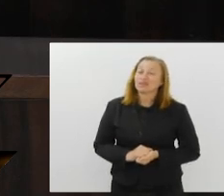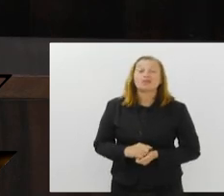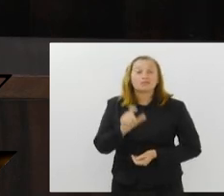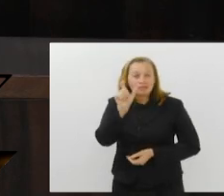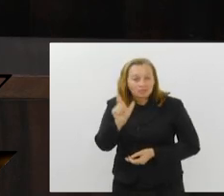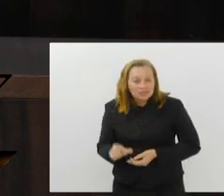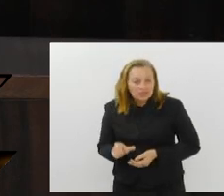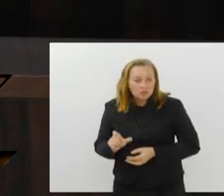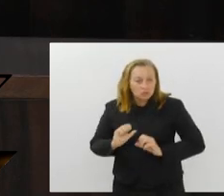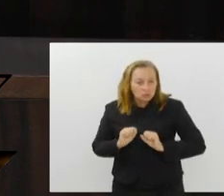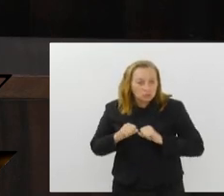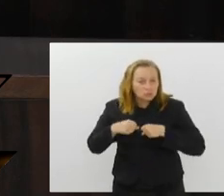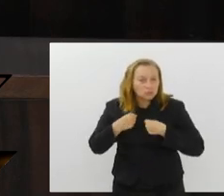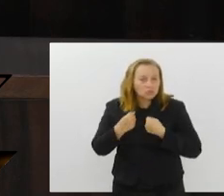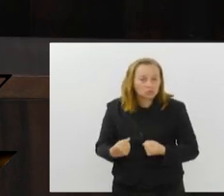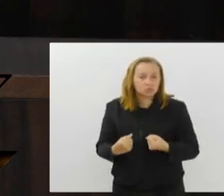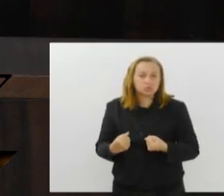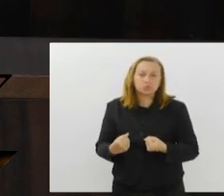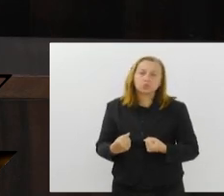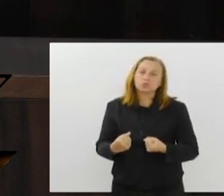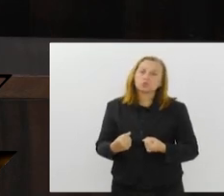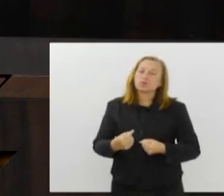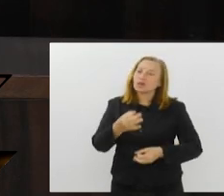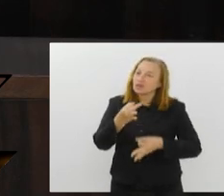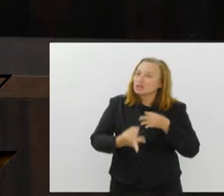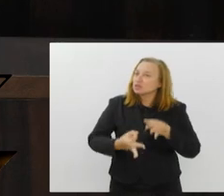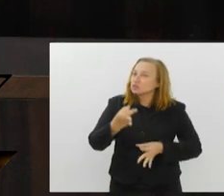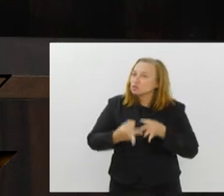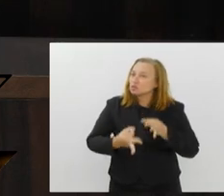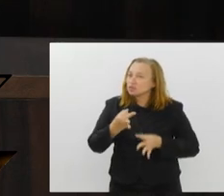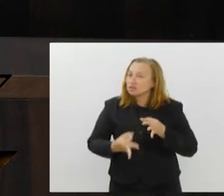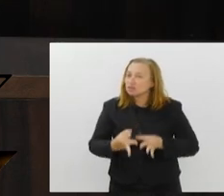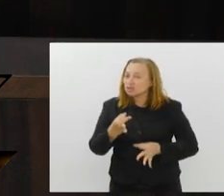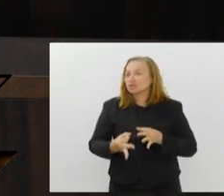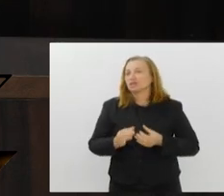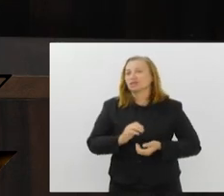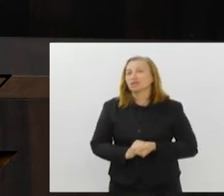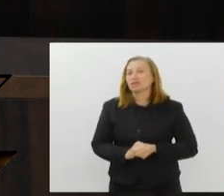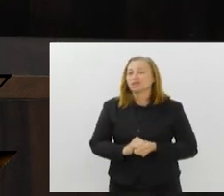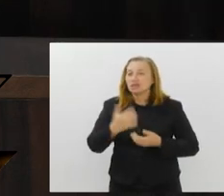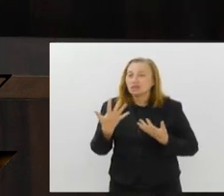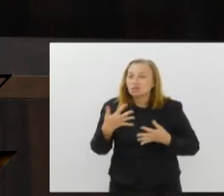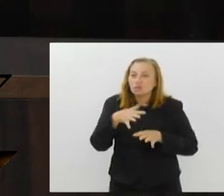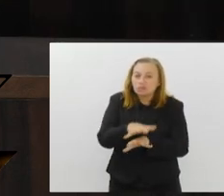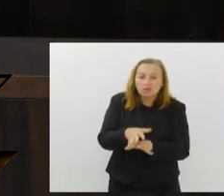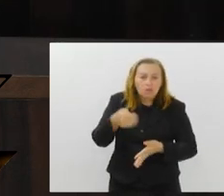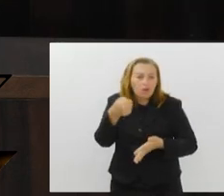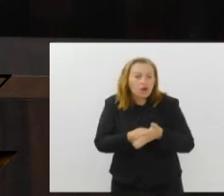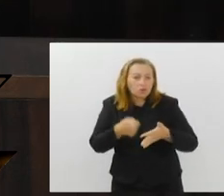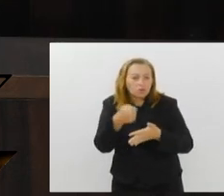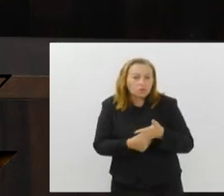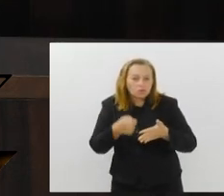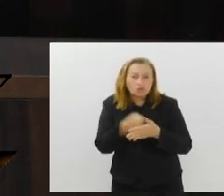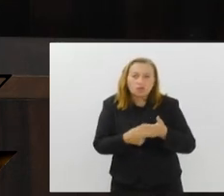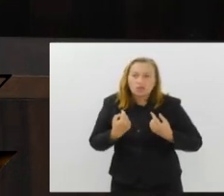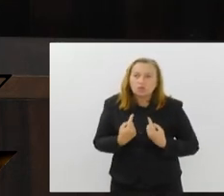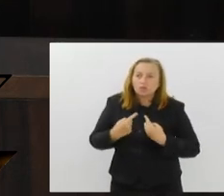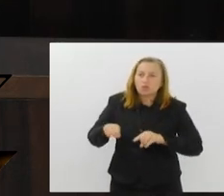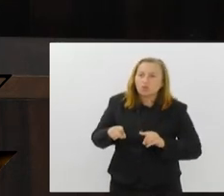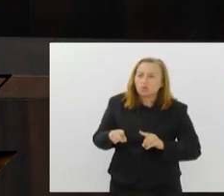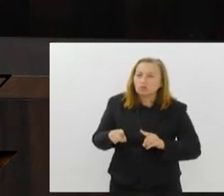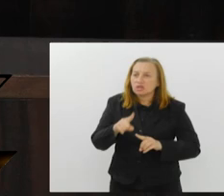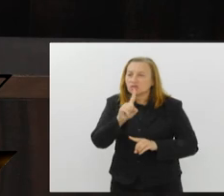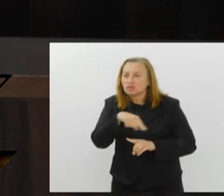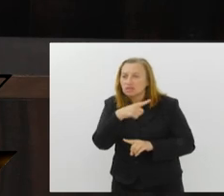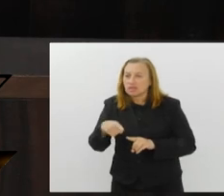pessoa que dedica a vida a justiça as causas da da inclusão a luta contra a censura